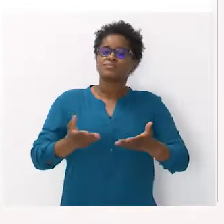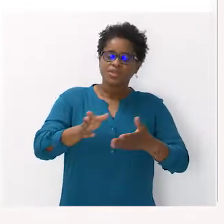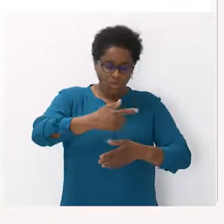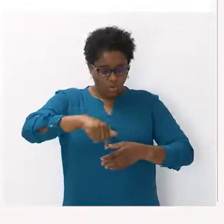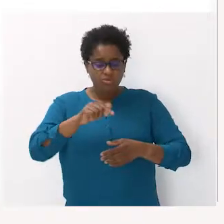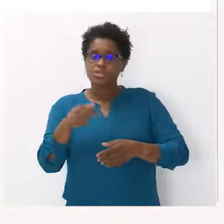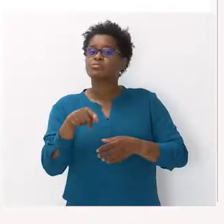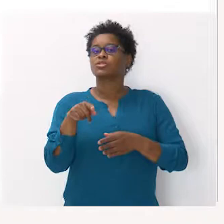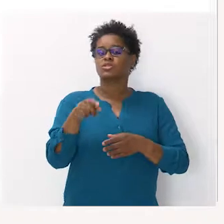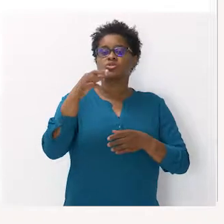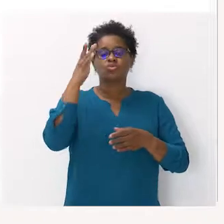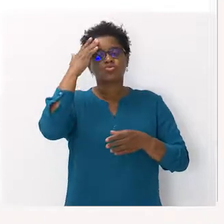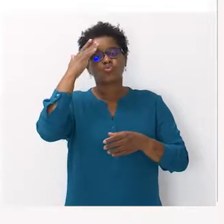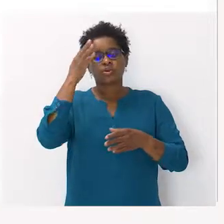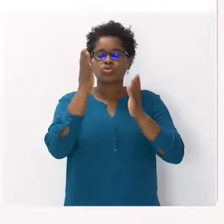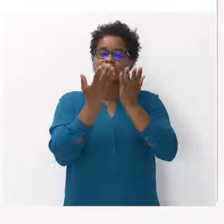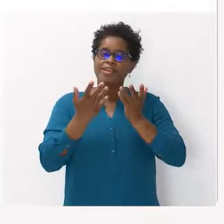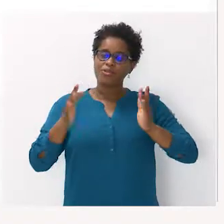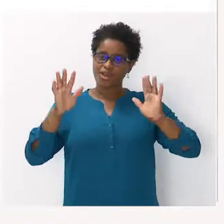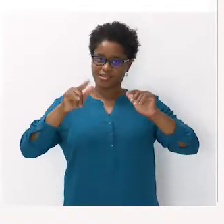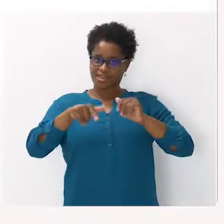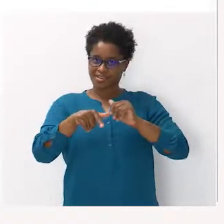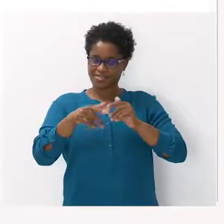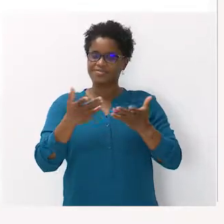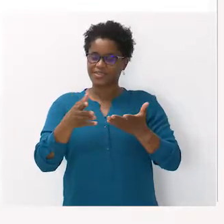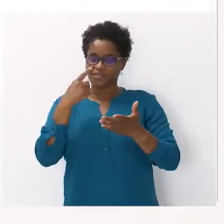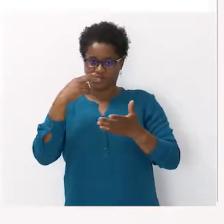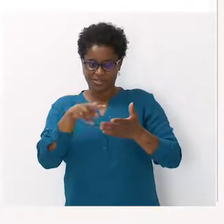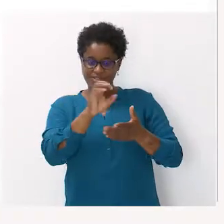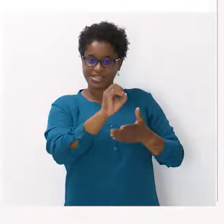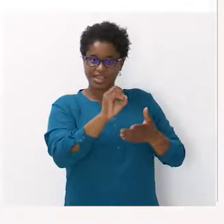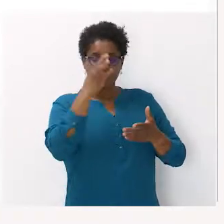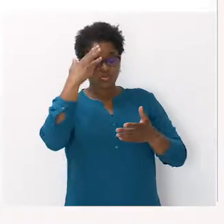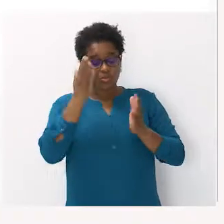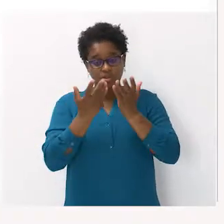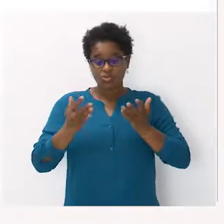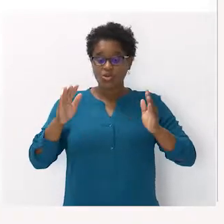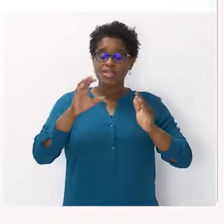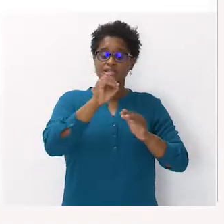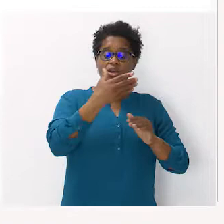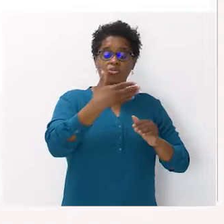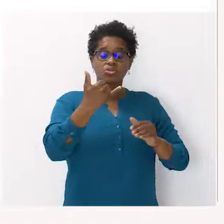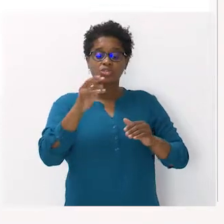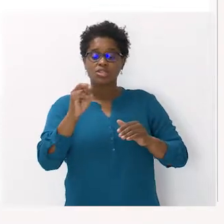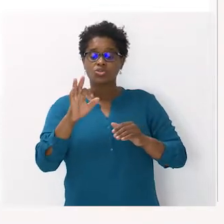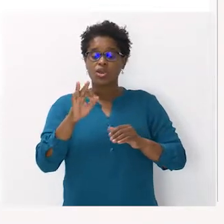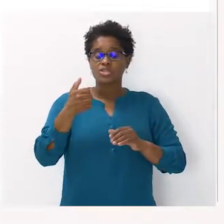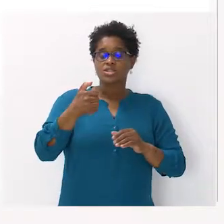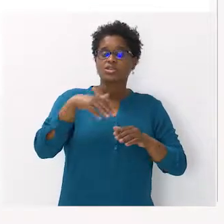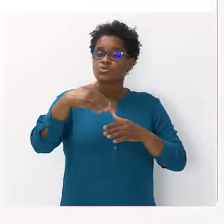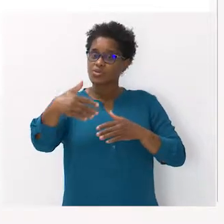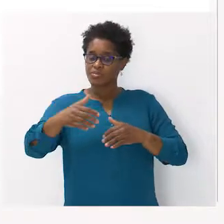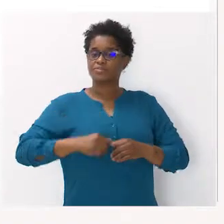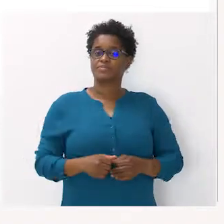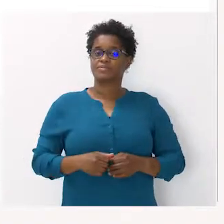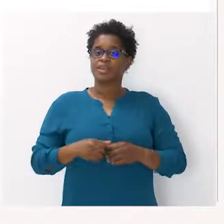Nós temos aqui os números naturais, aqui considerando o zero um número natural, 0, 1, 2, 3, 4 e assim